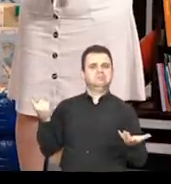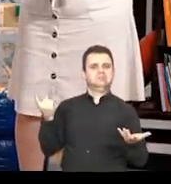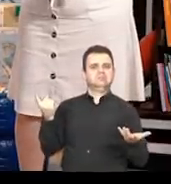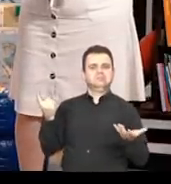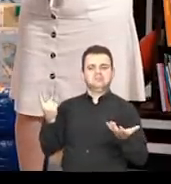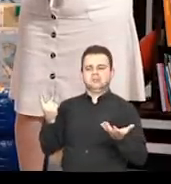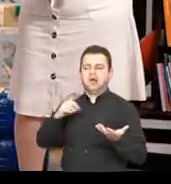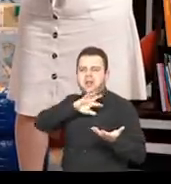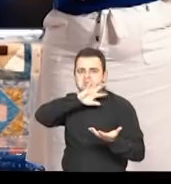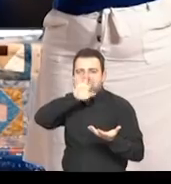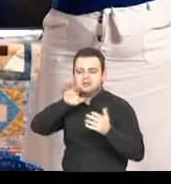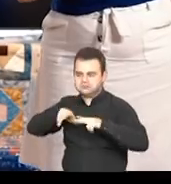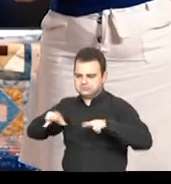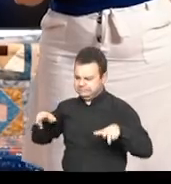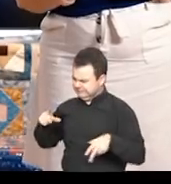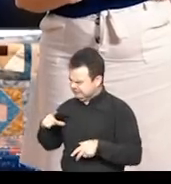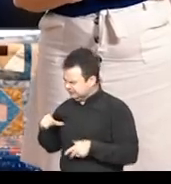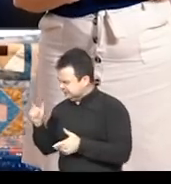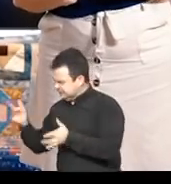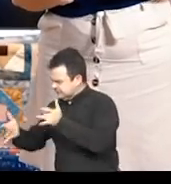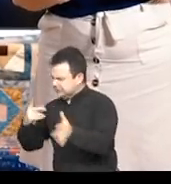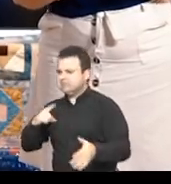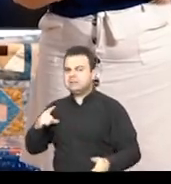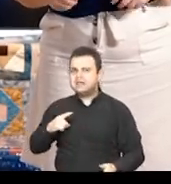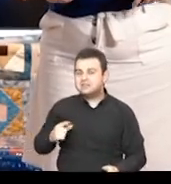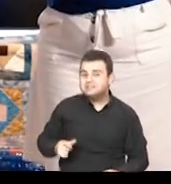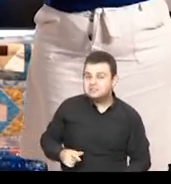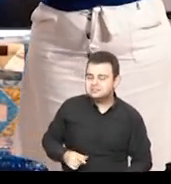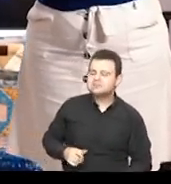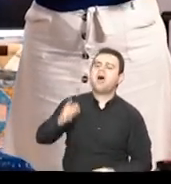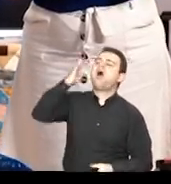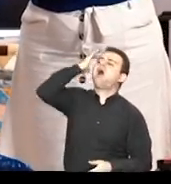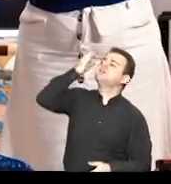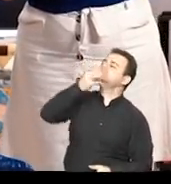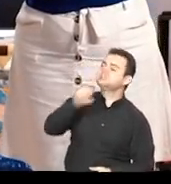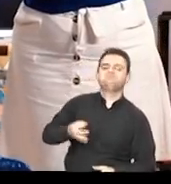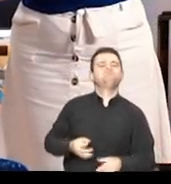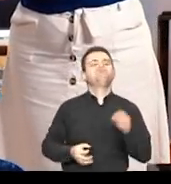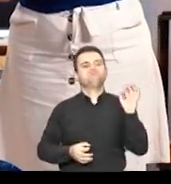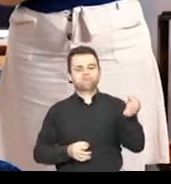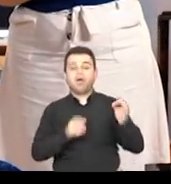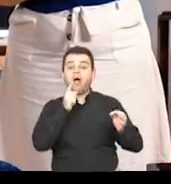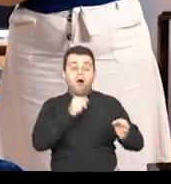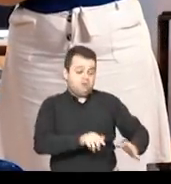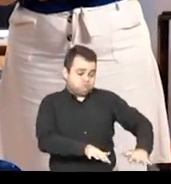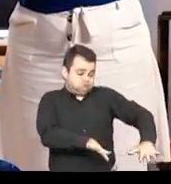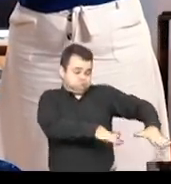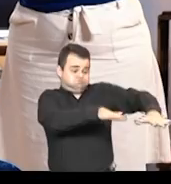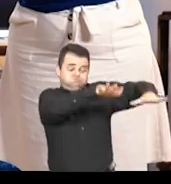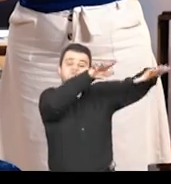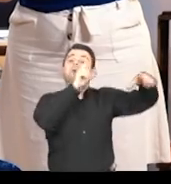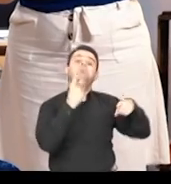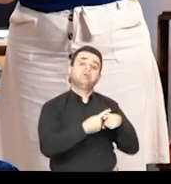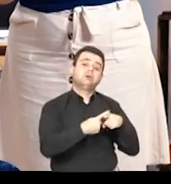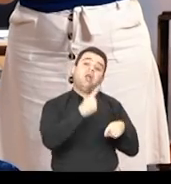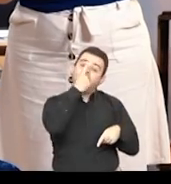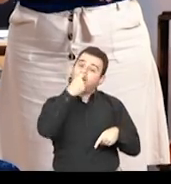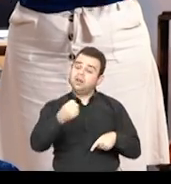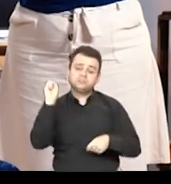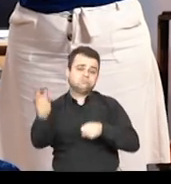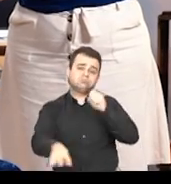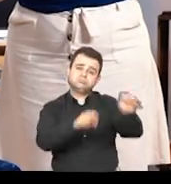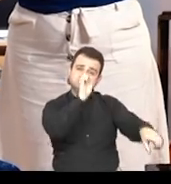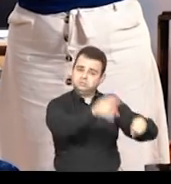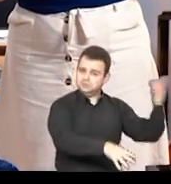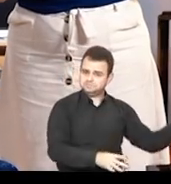você acha, professora Verônica? Com certeza sim, não é, pessoal? Todo esse alagamento é causado pelo lixo. Imagine você na sua casa,